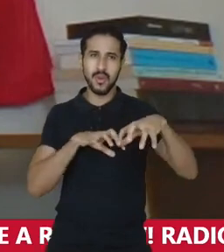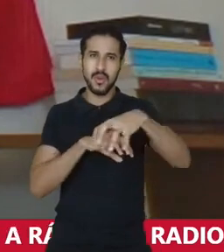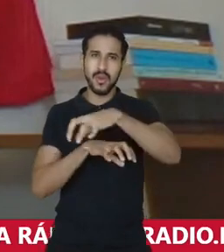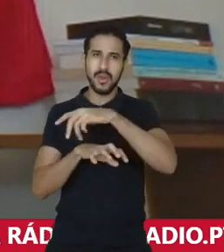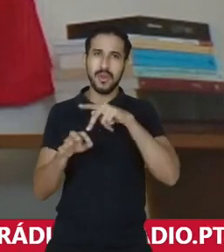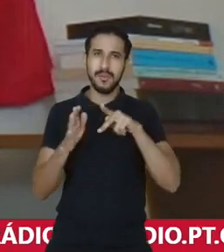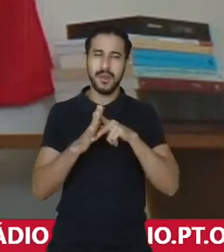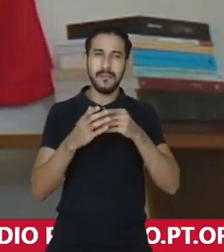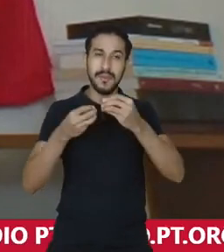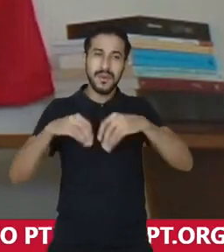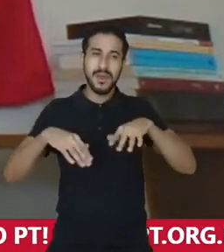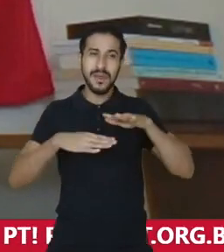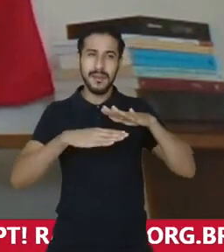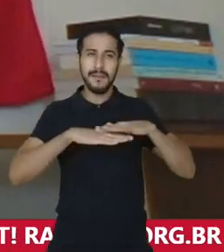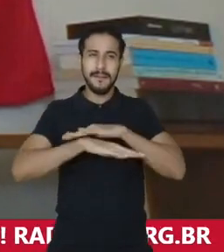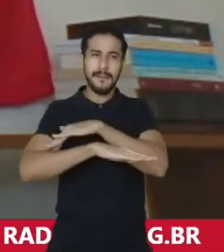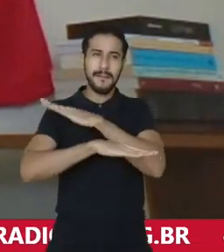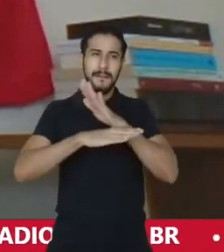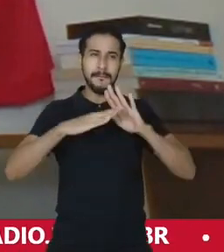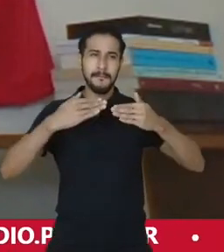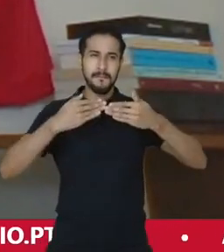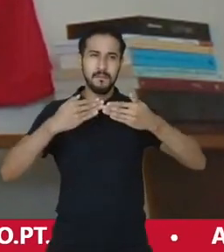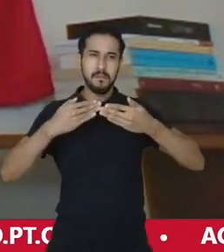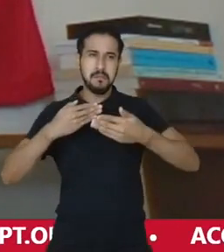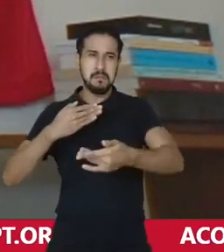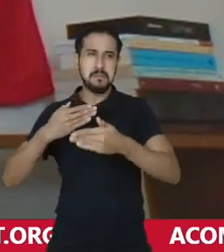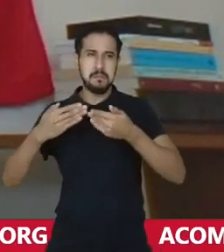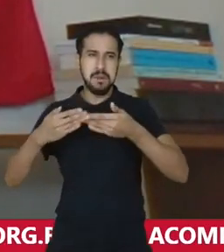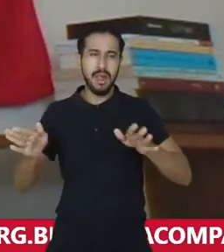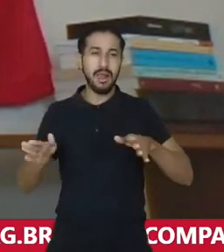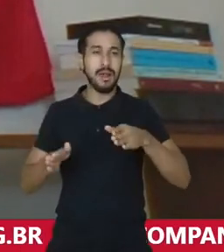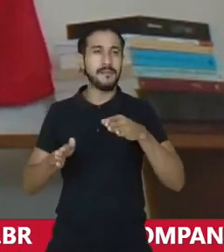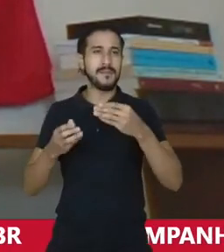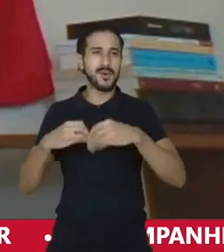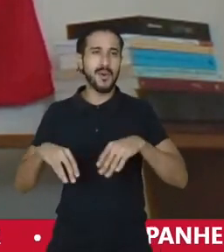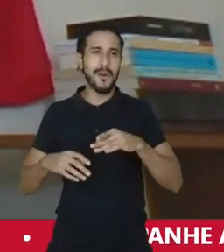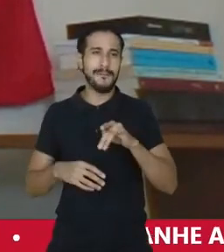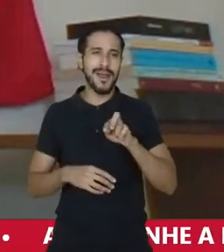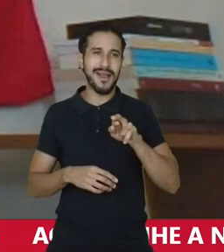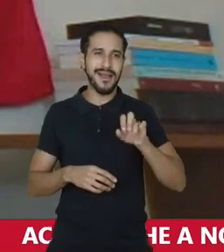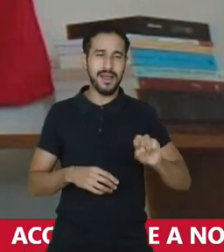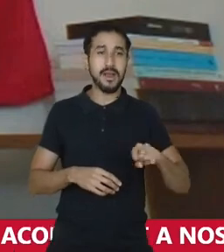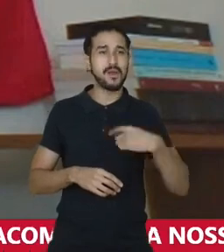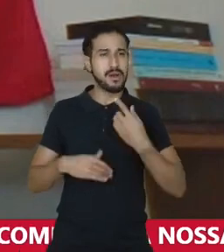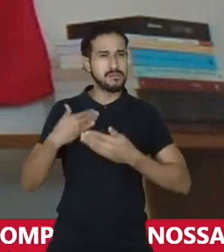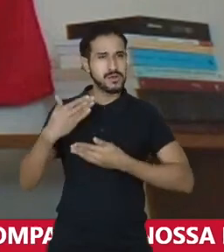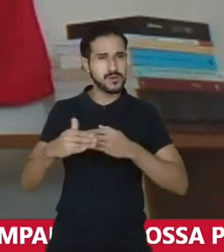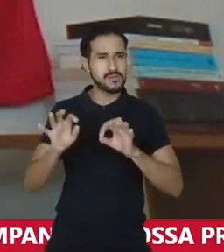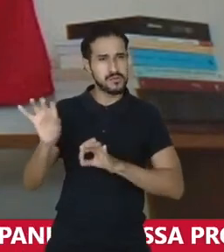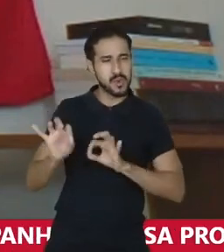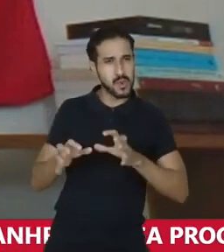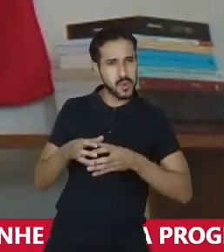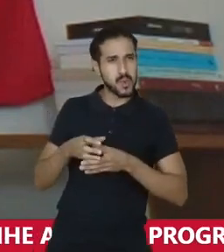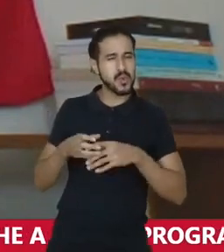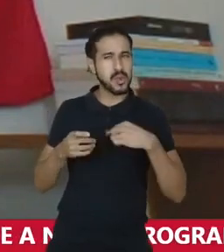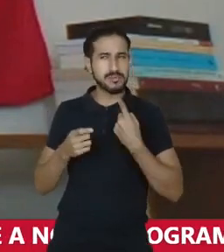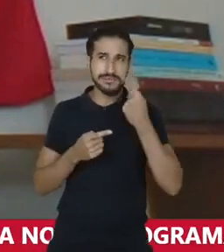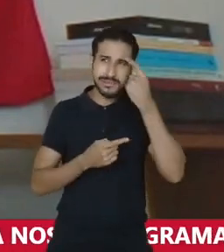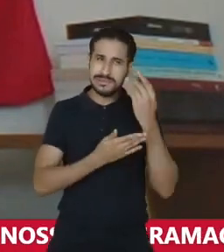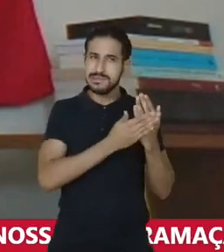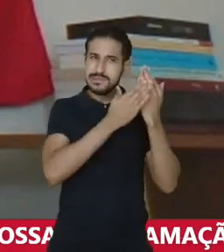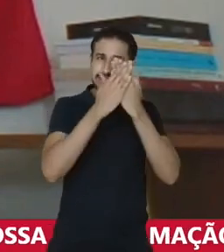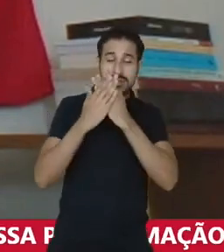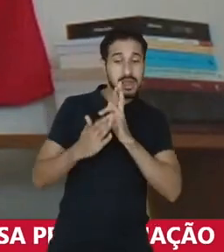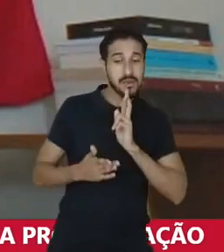por barragens? Então, acho que essas questões estão colocadas para o nosso processo de organização coletiva, para dar